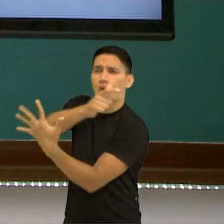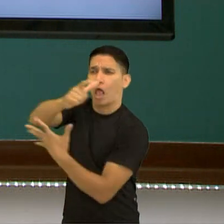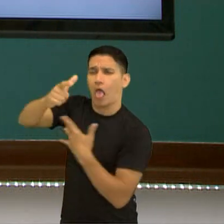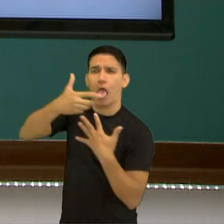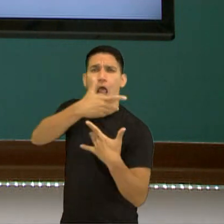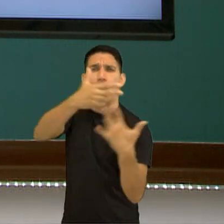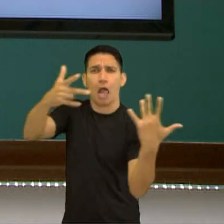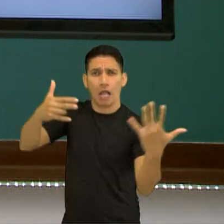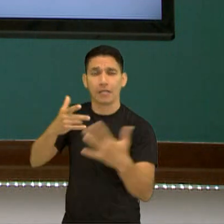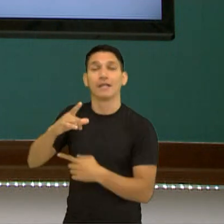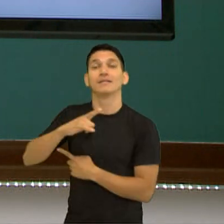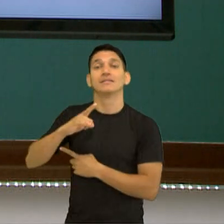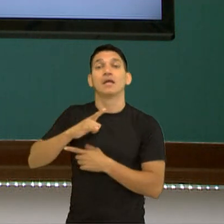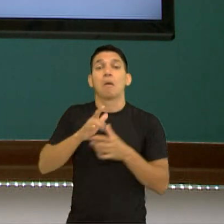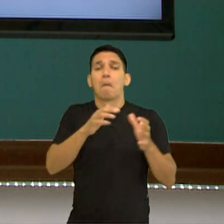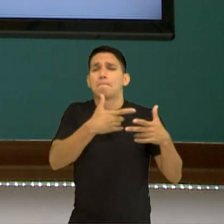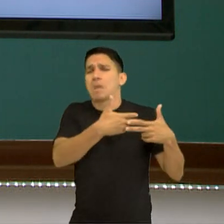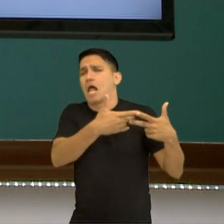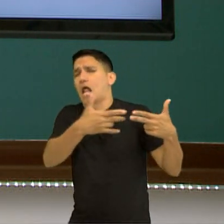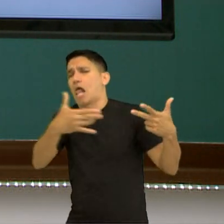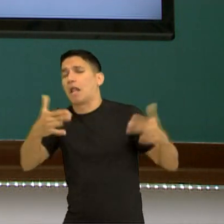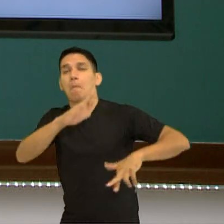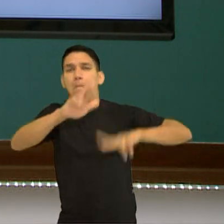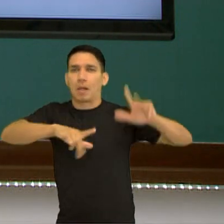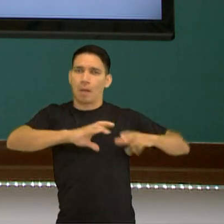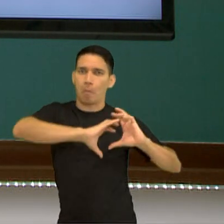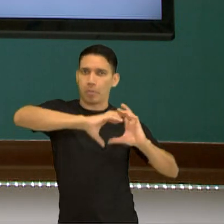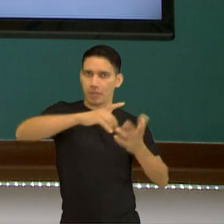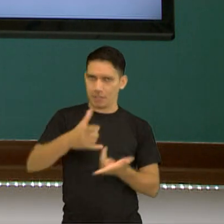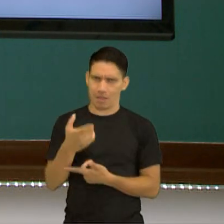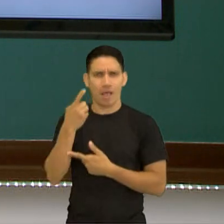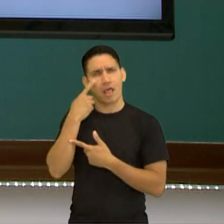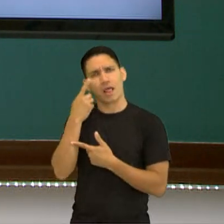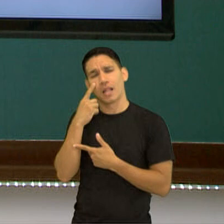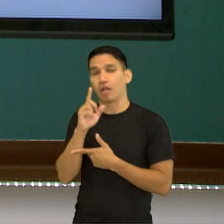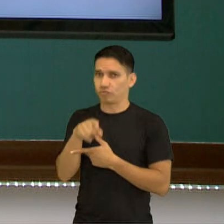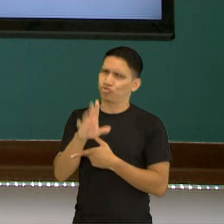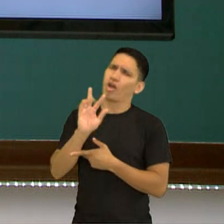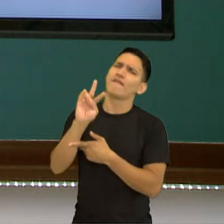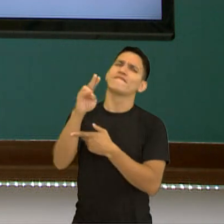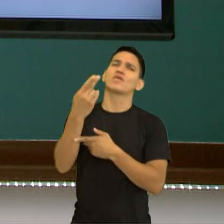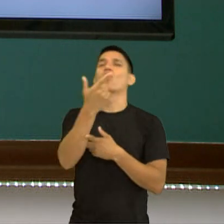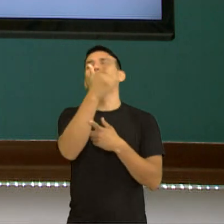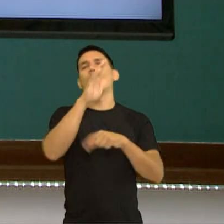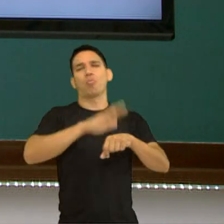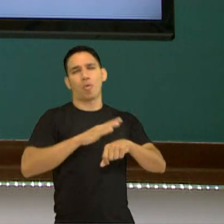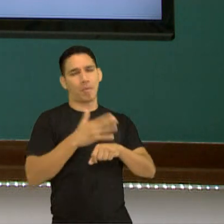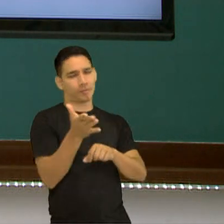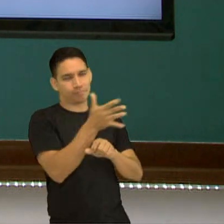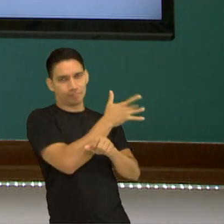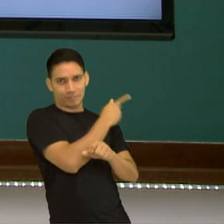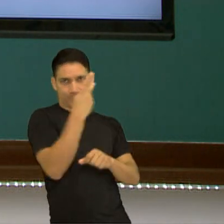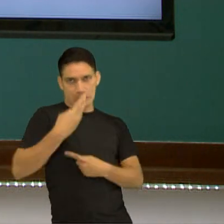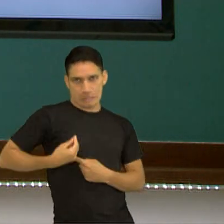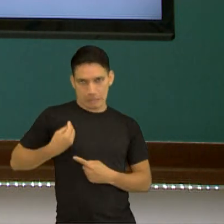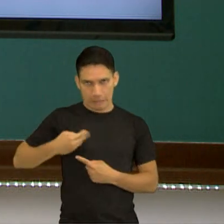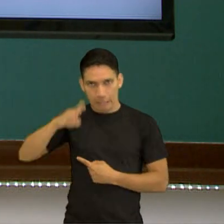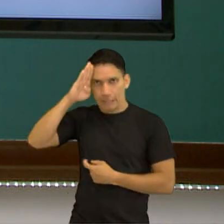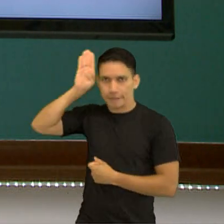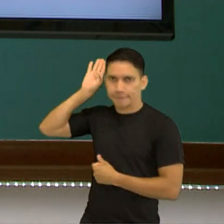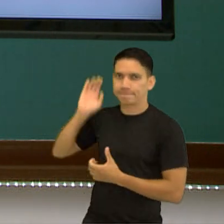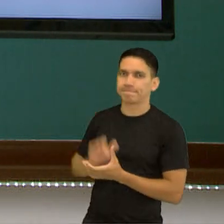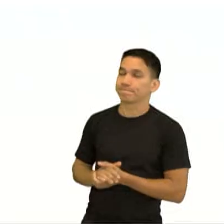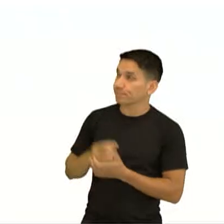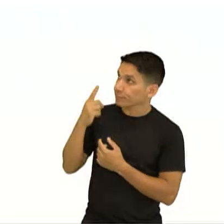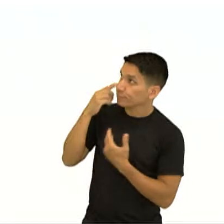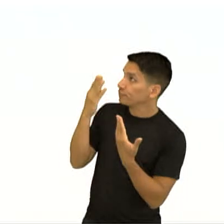ele é composto por uma série de planetas que você já viu em outros momentos da sua vida escolar e que esses